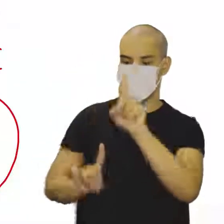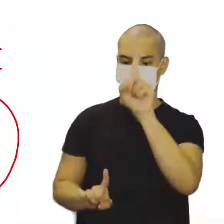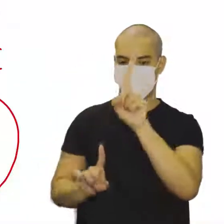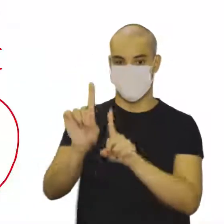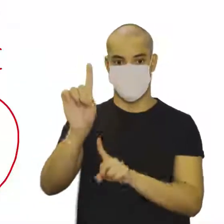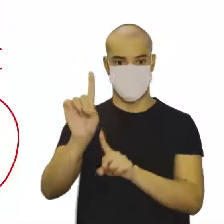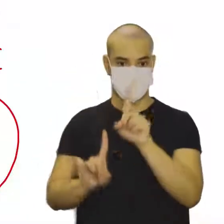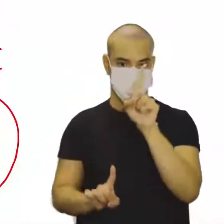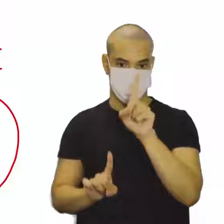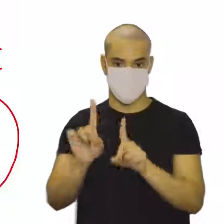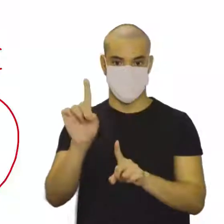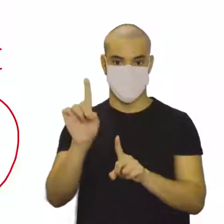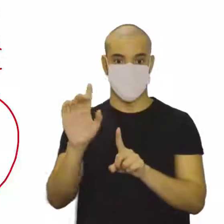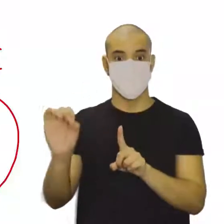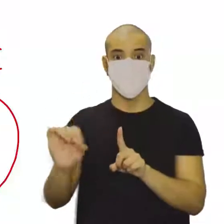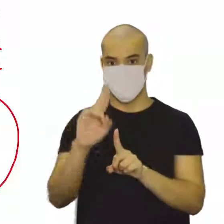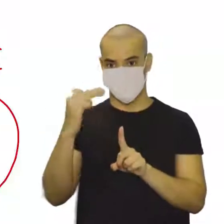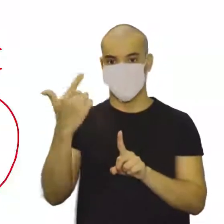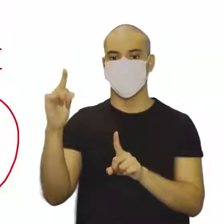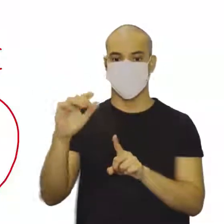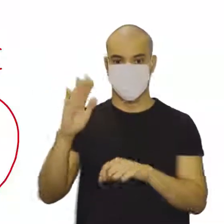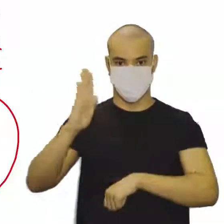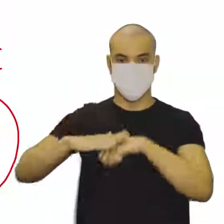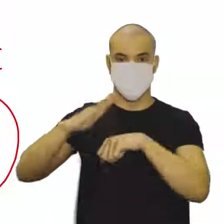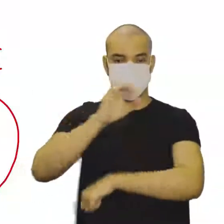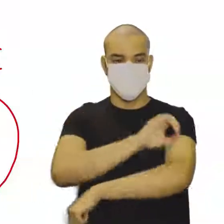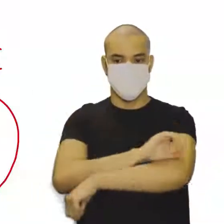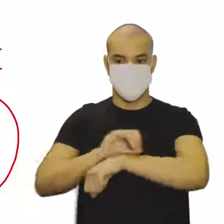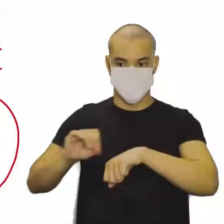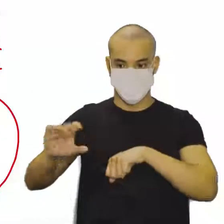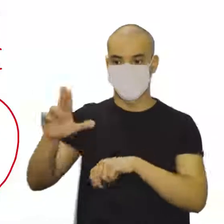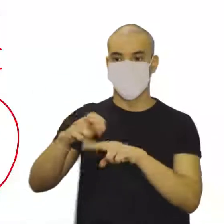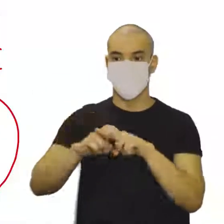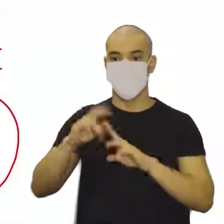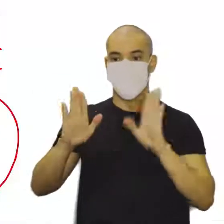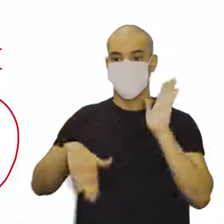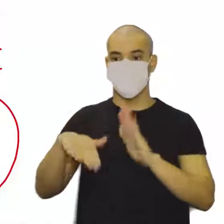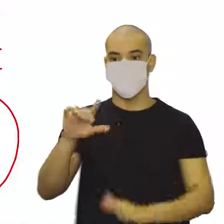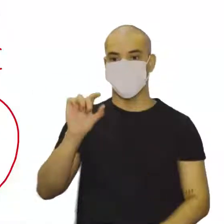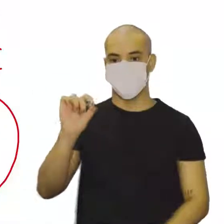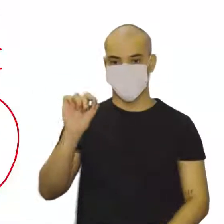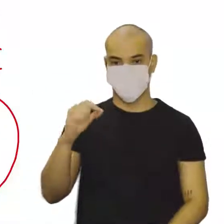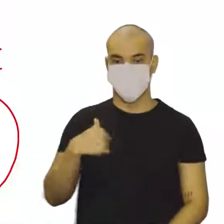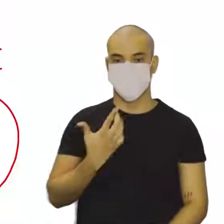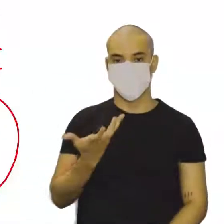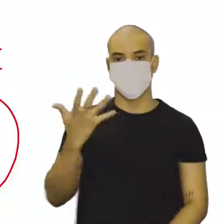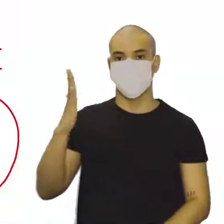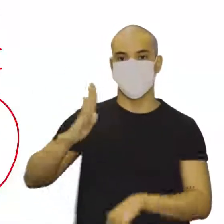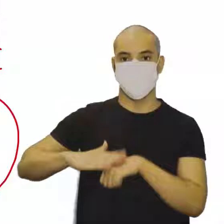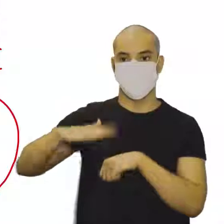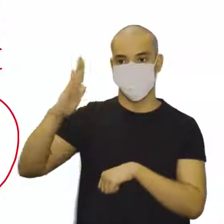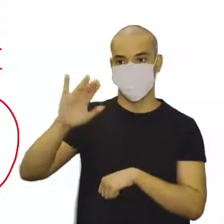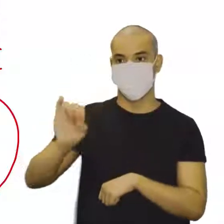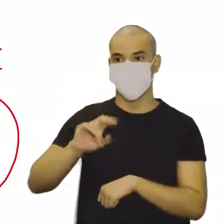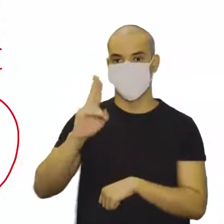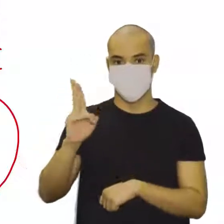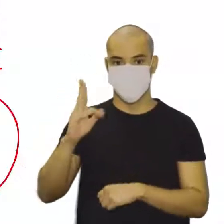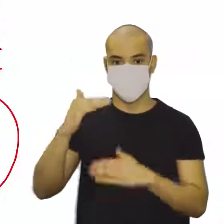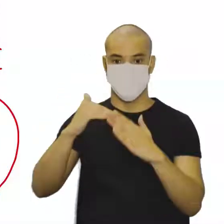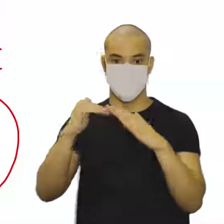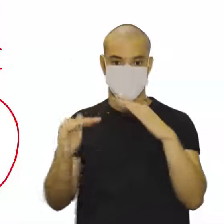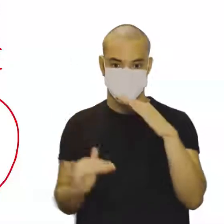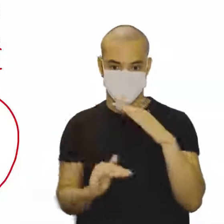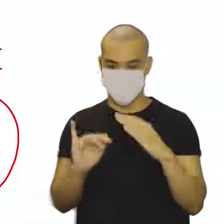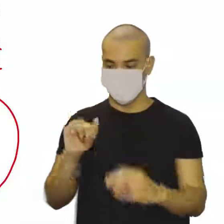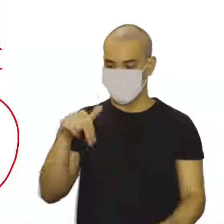para atingir uma maior indutância. Então, dependendo se eu quero alta frequência ou se eu quero maior